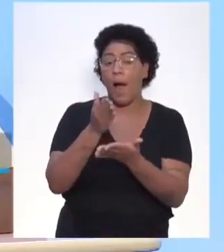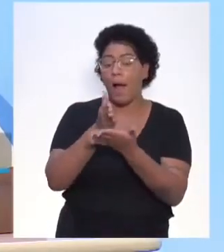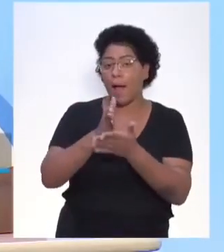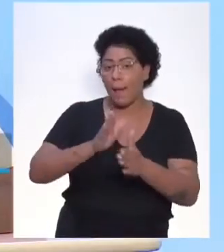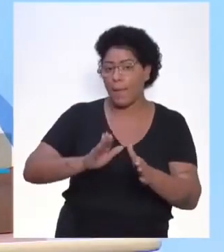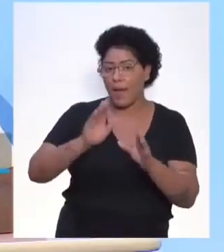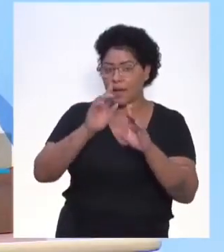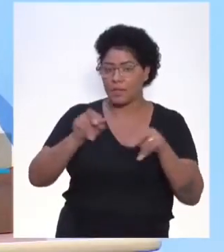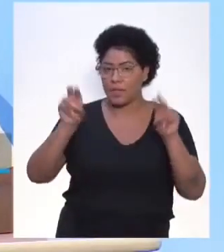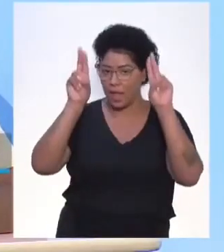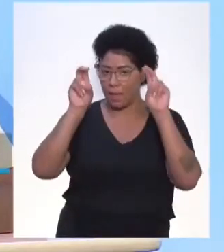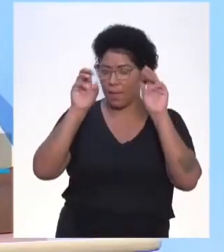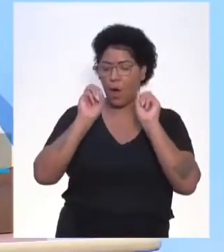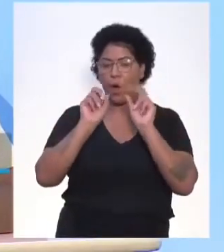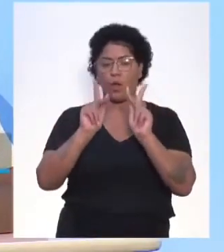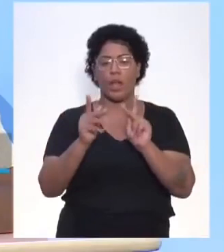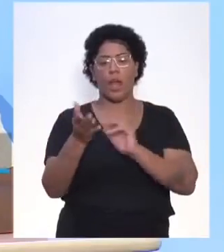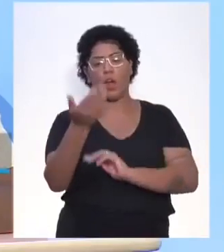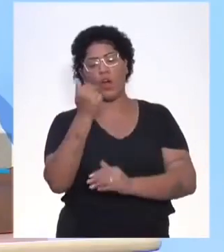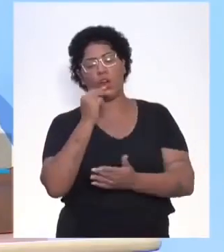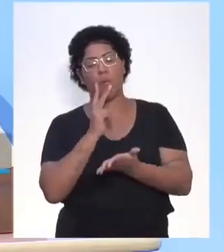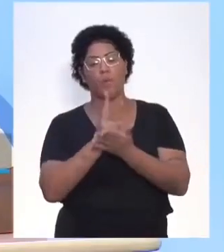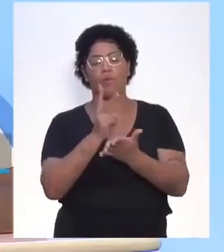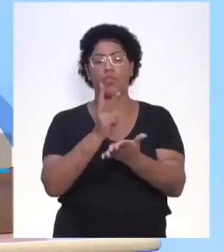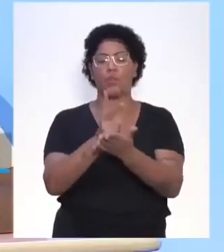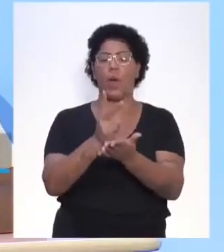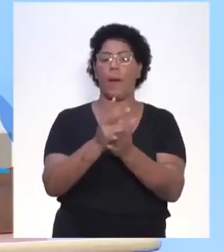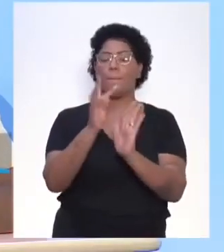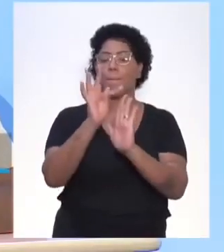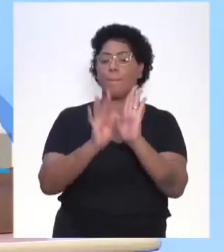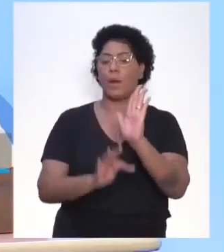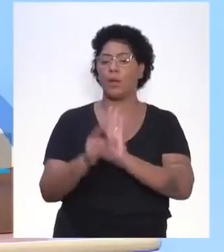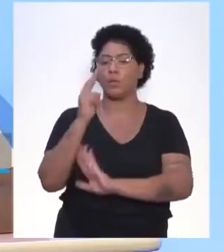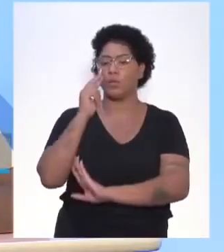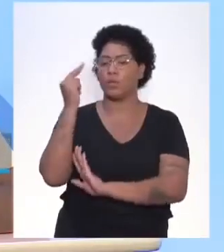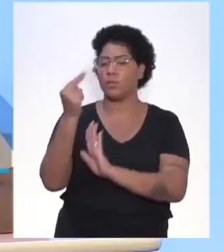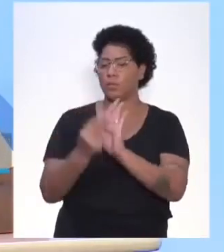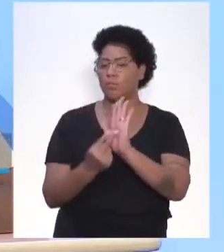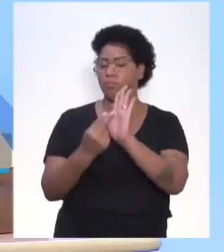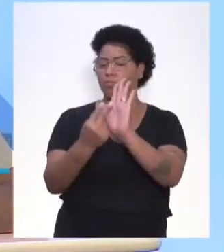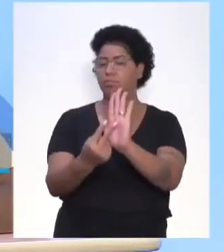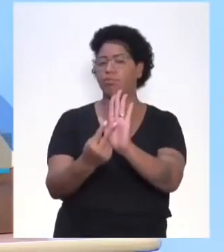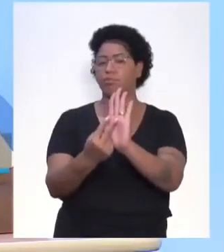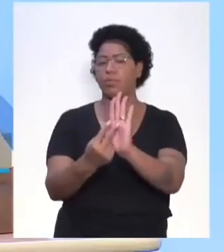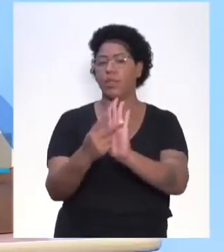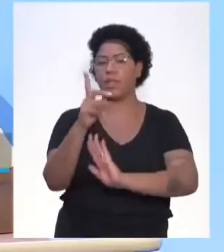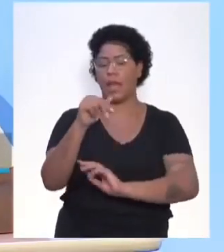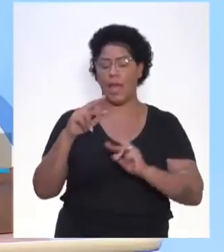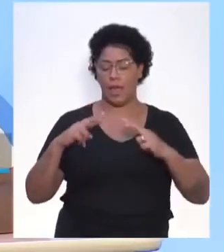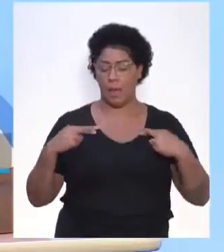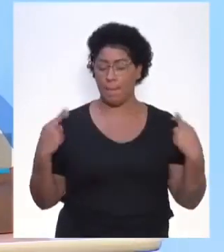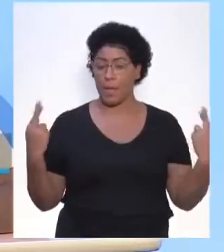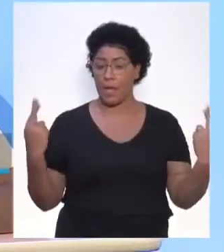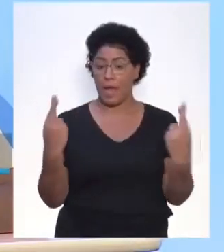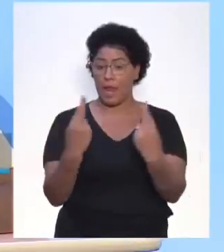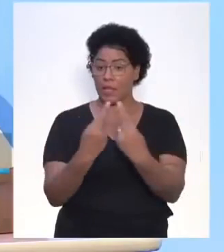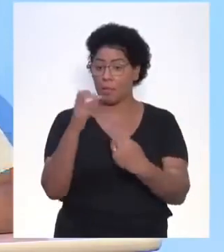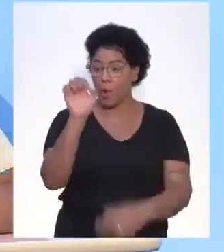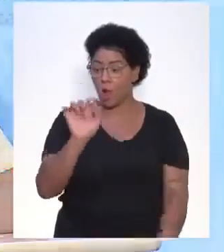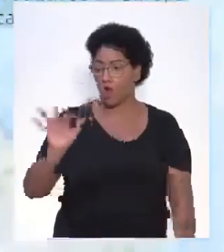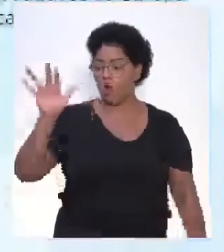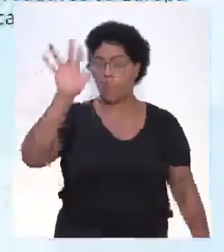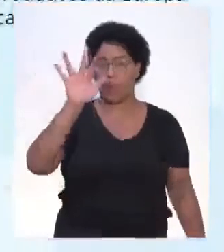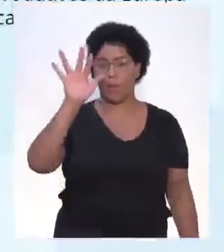certo? Vamos começar então apresentando para vocês um contexto desse chamado imperialismo europeu. Vamos